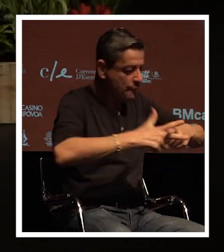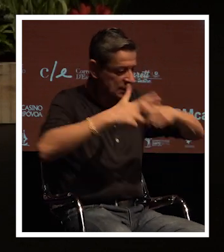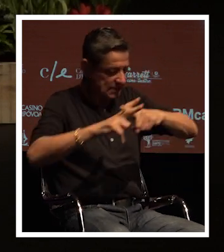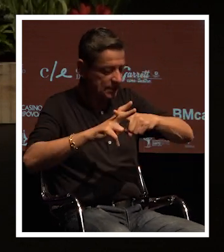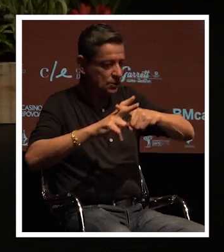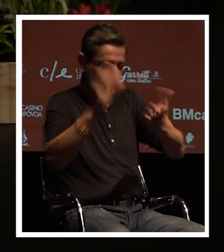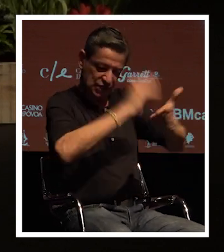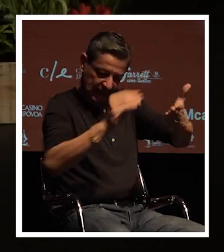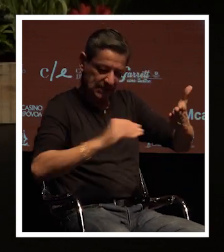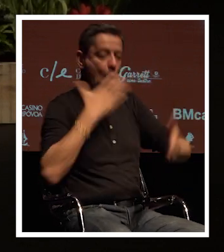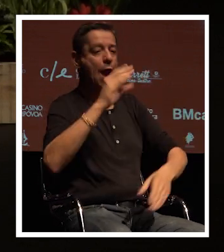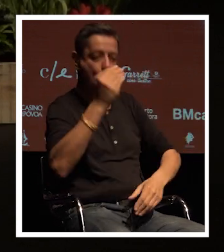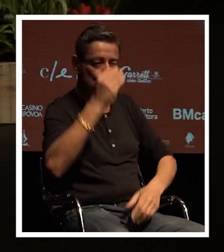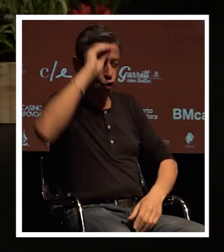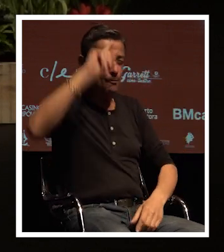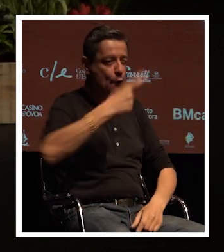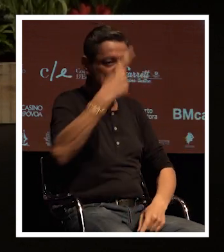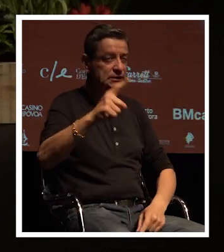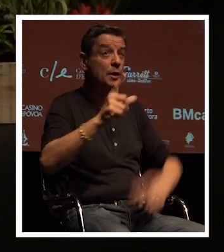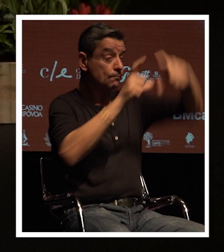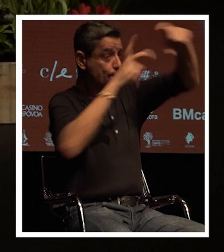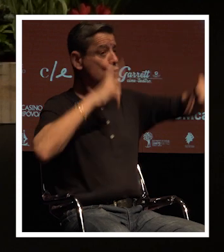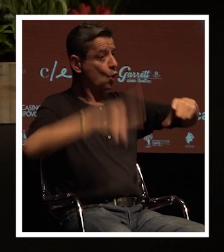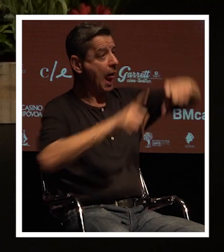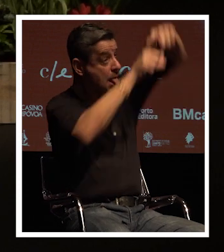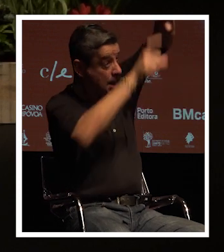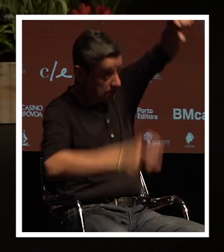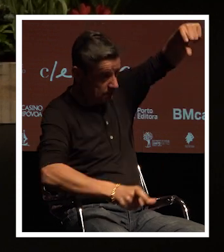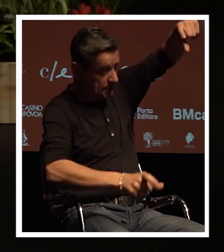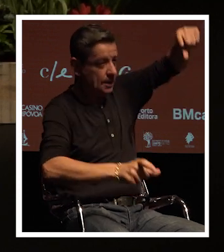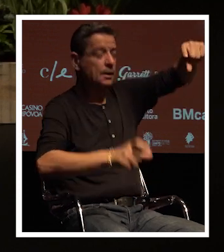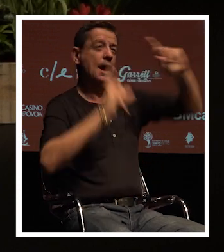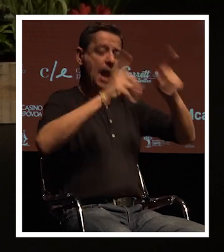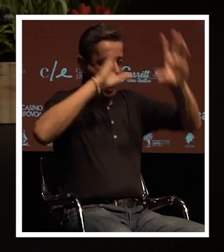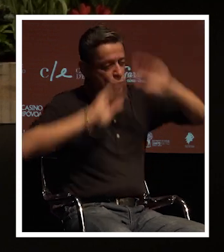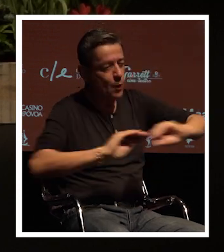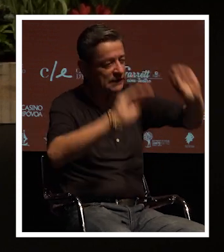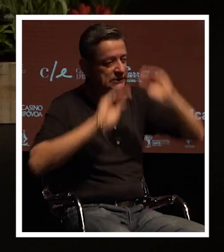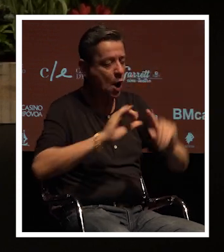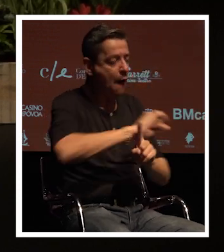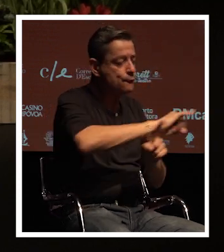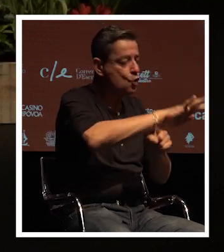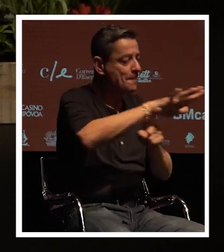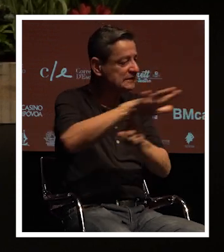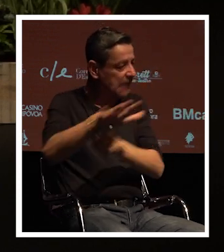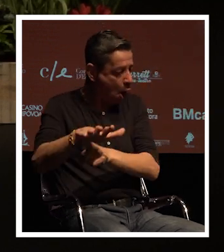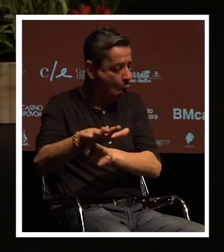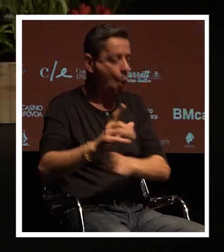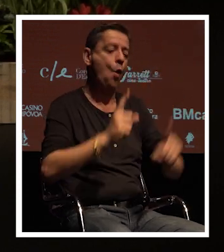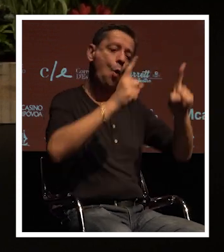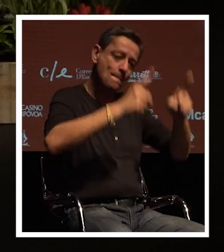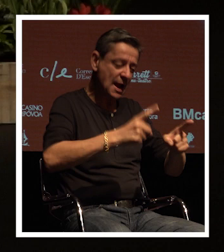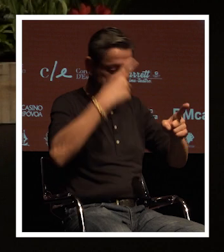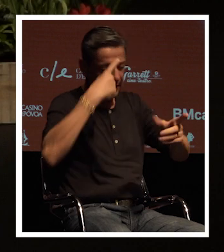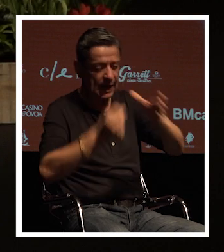com alunos e professores um pouco por todo o país a mostrar que é na educação na formação que se começa para